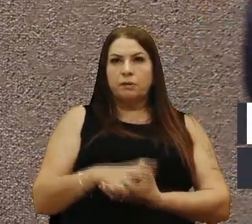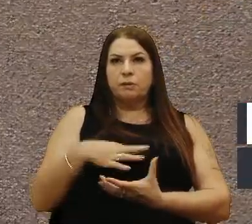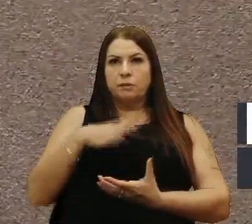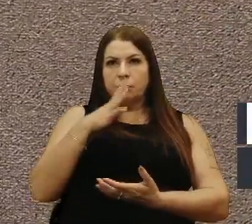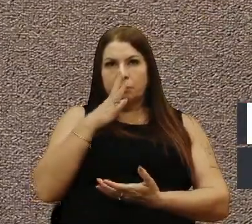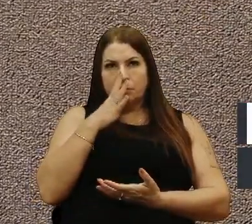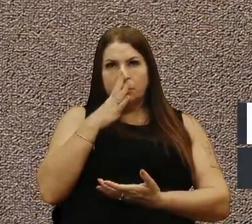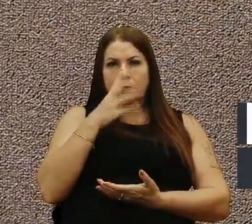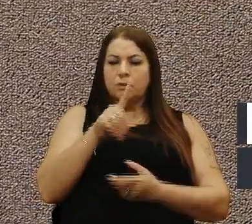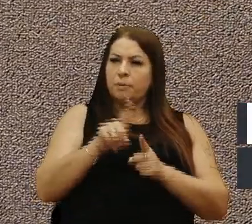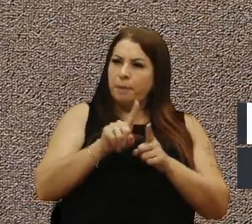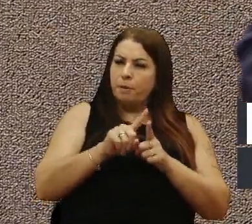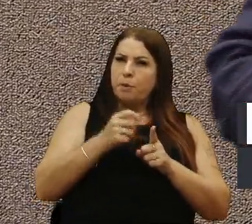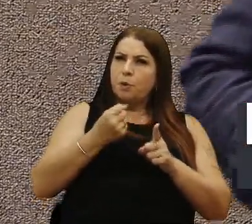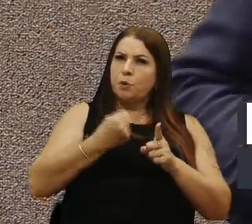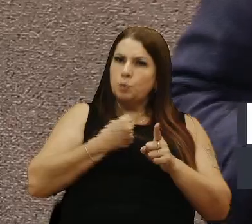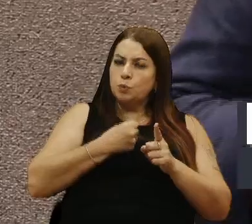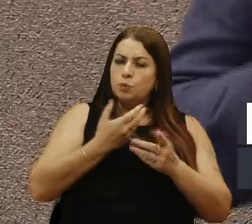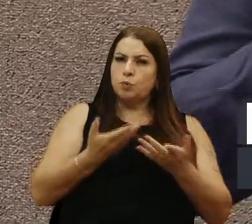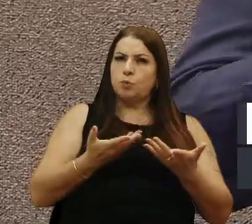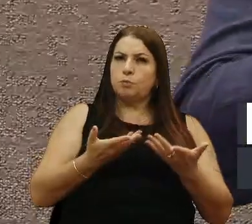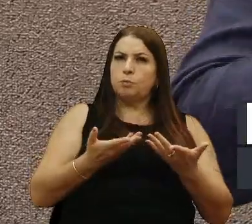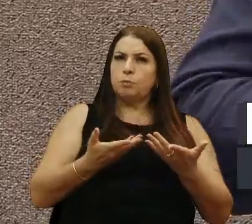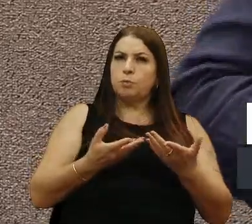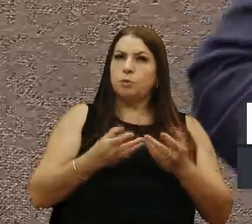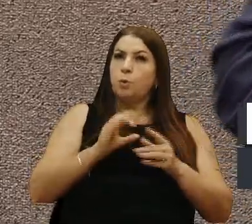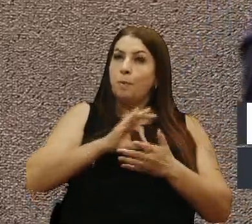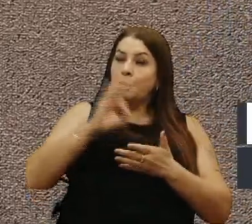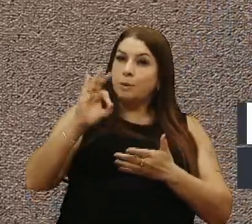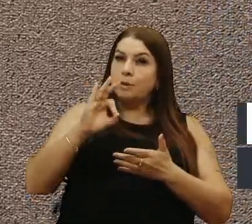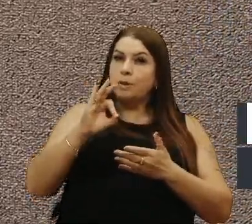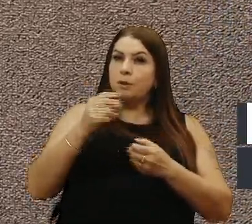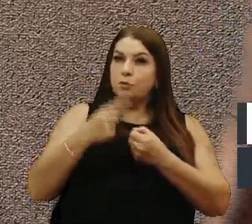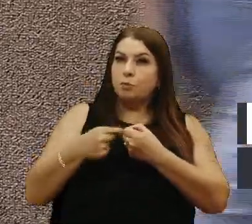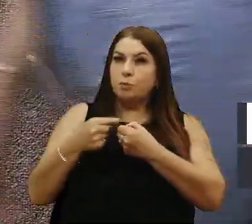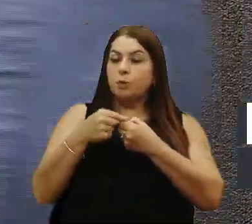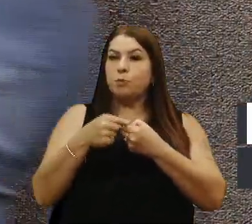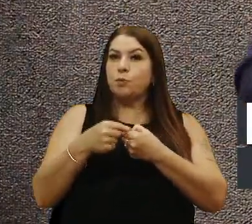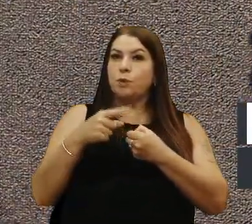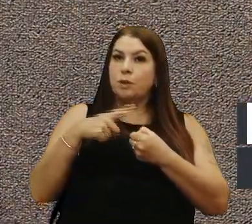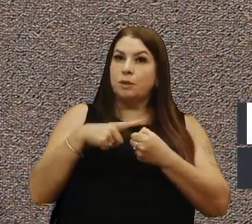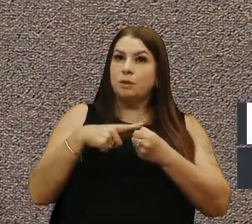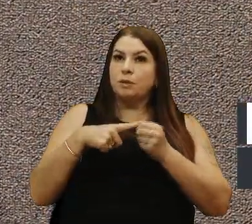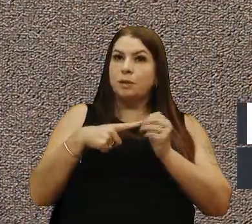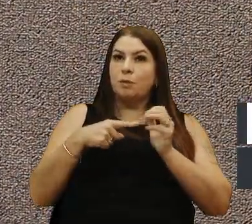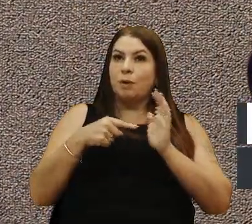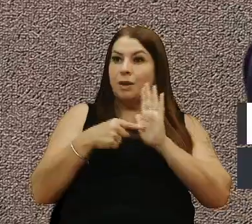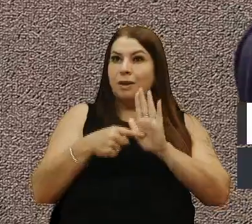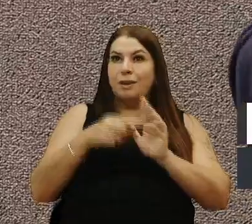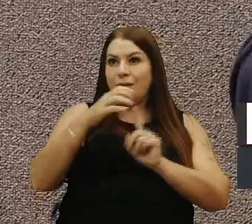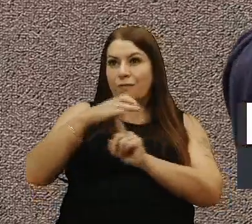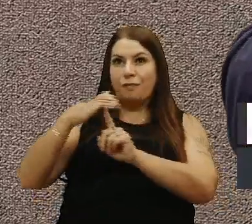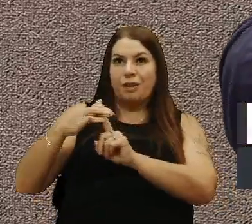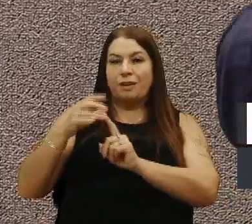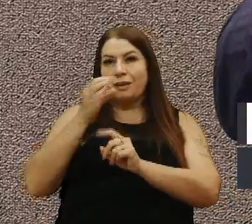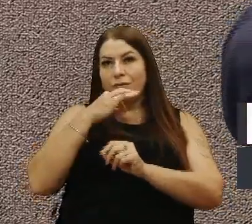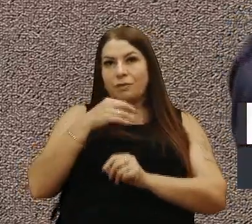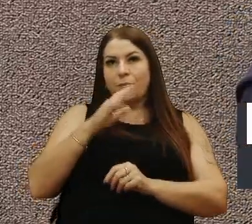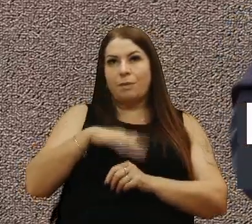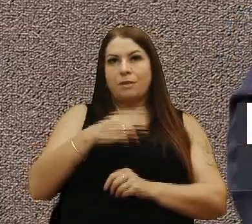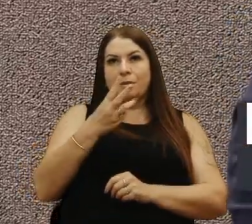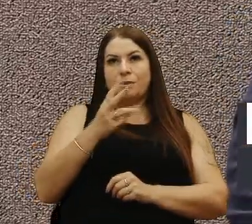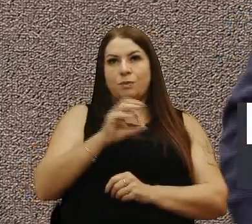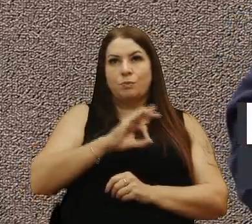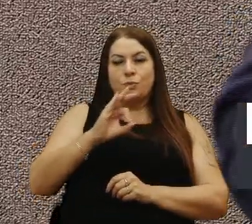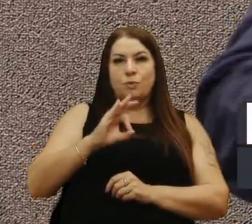impressiono também com os números e com o percentual de municípios que hoje estão expondo em Caxias. Mais de